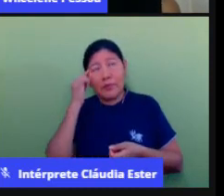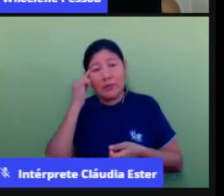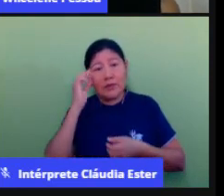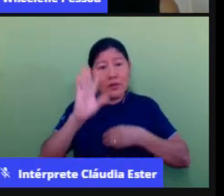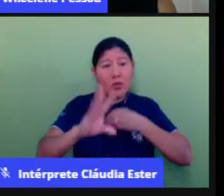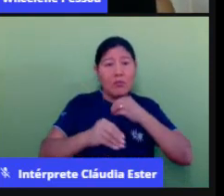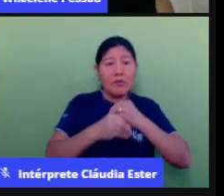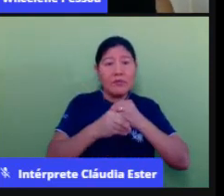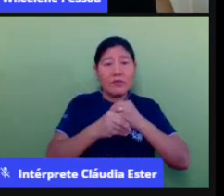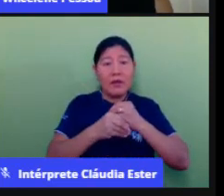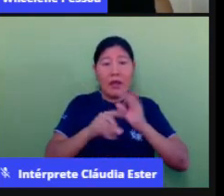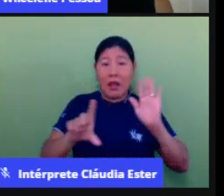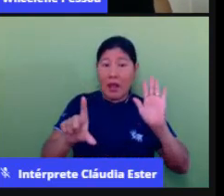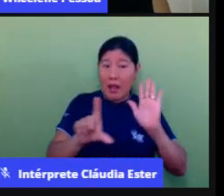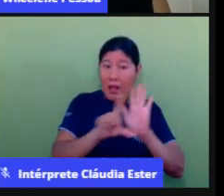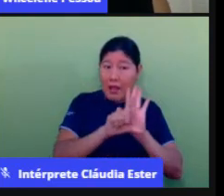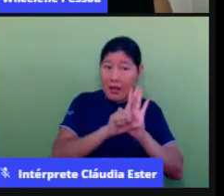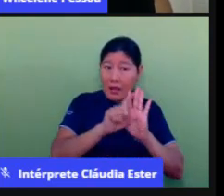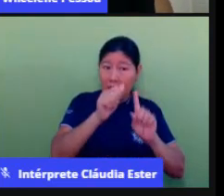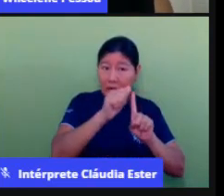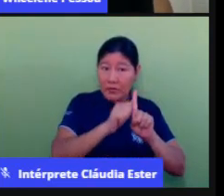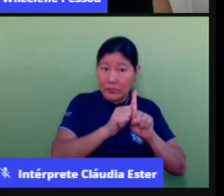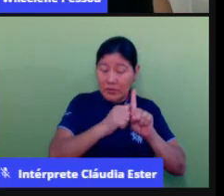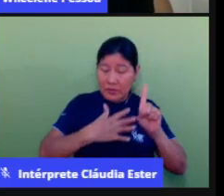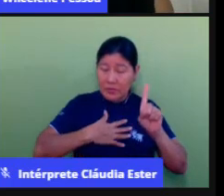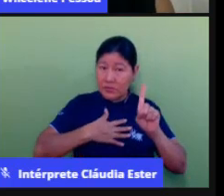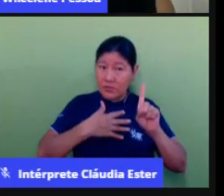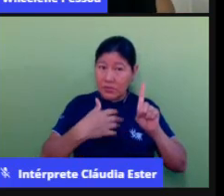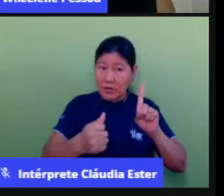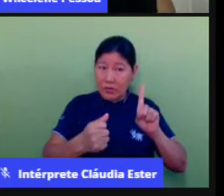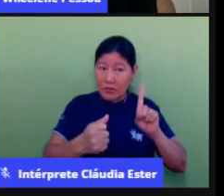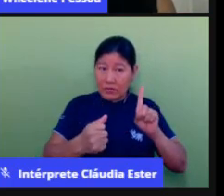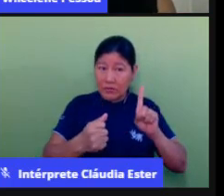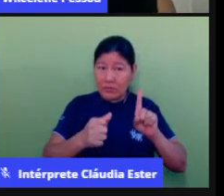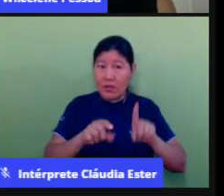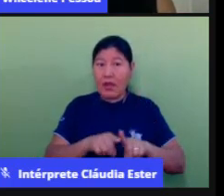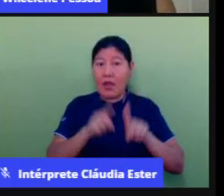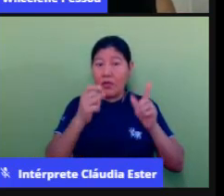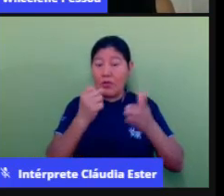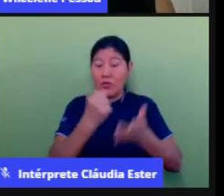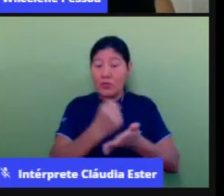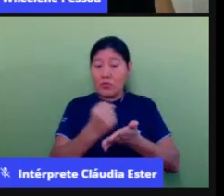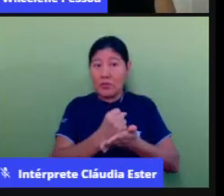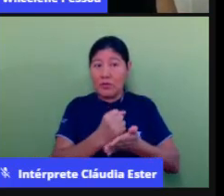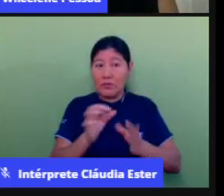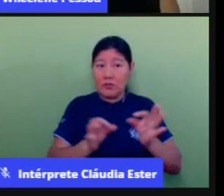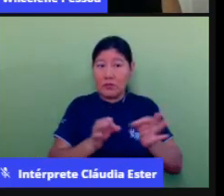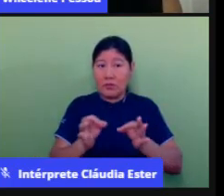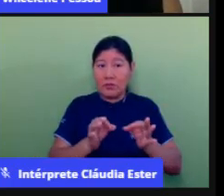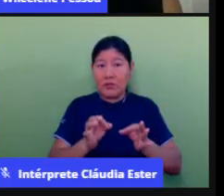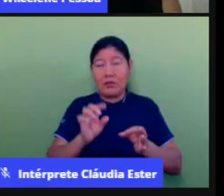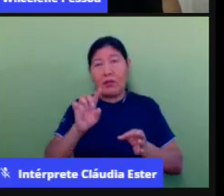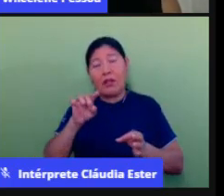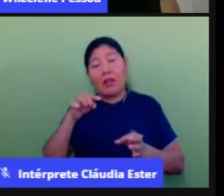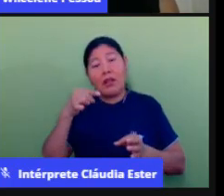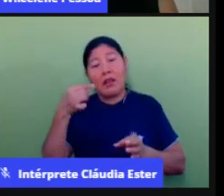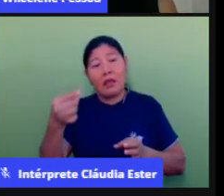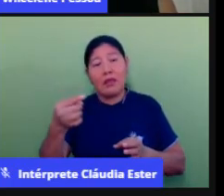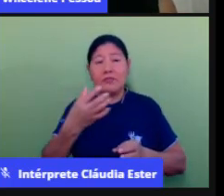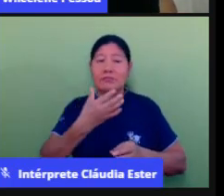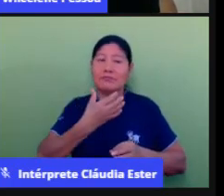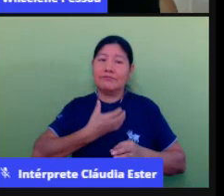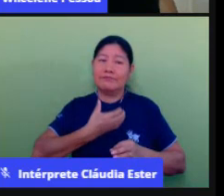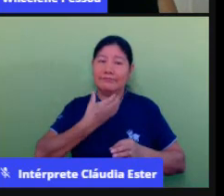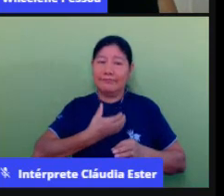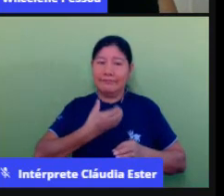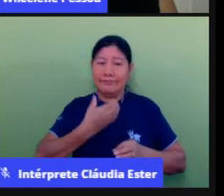é de agosto e nós vamos ter essa diretriz apenas em dezembro, né? Muito tempo, né? Em pensar